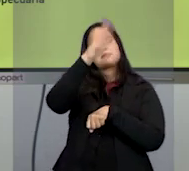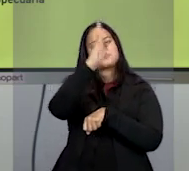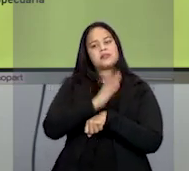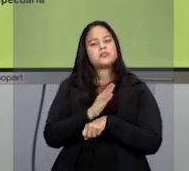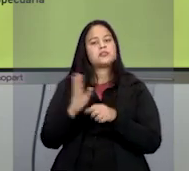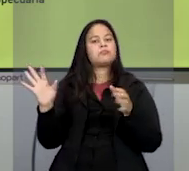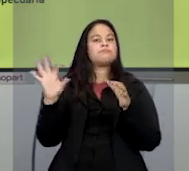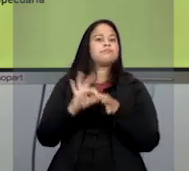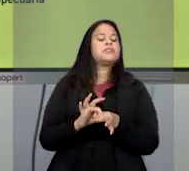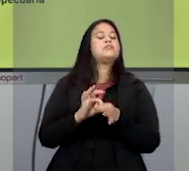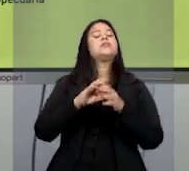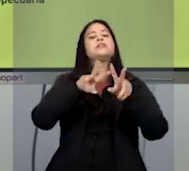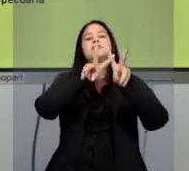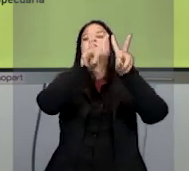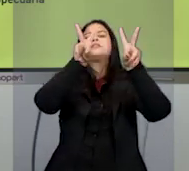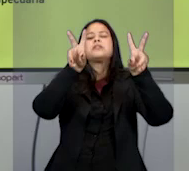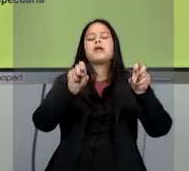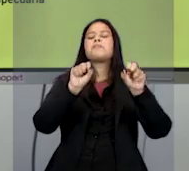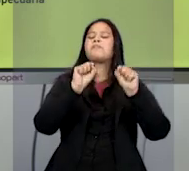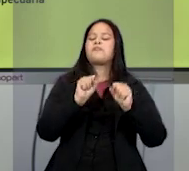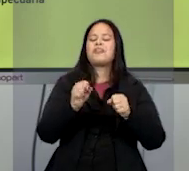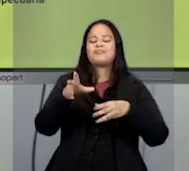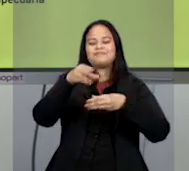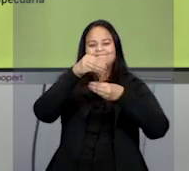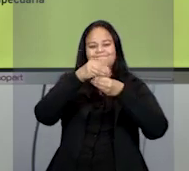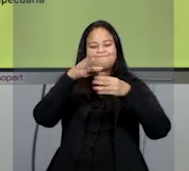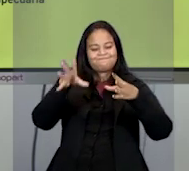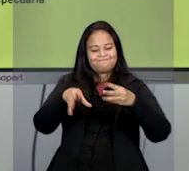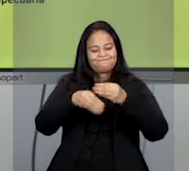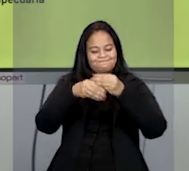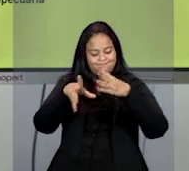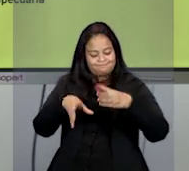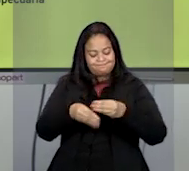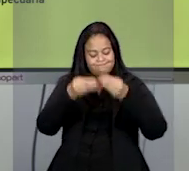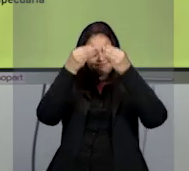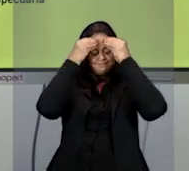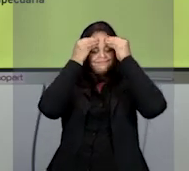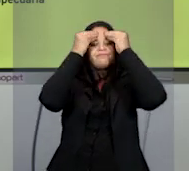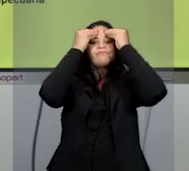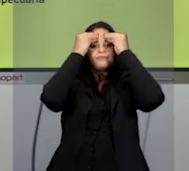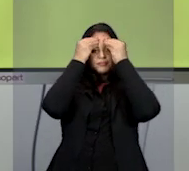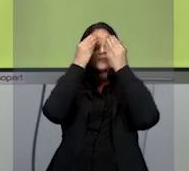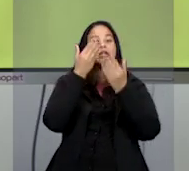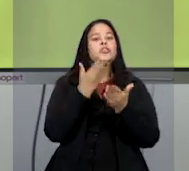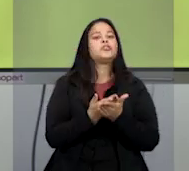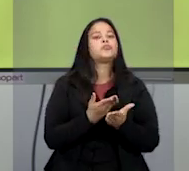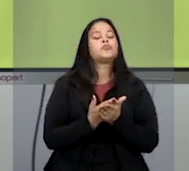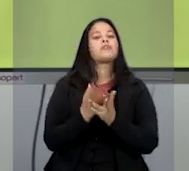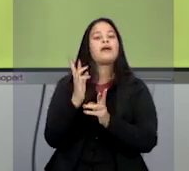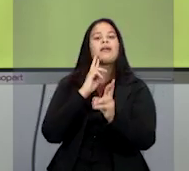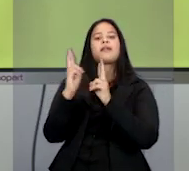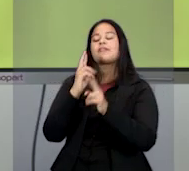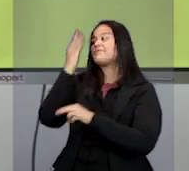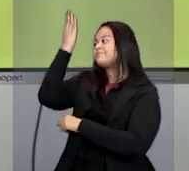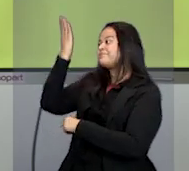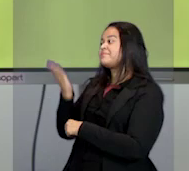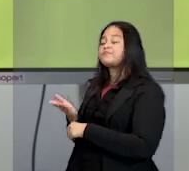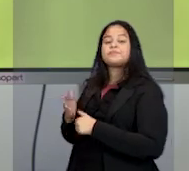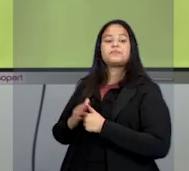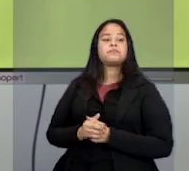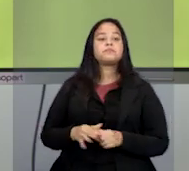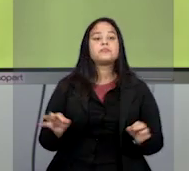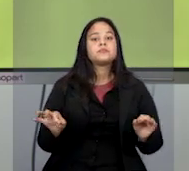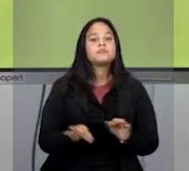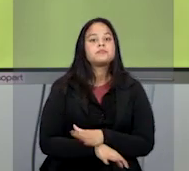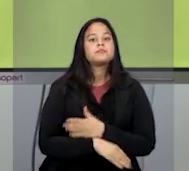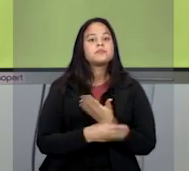são temáticas aí que vocês podem agregar cada vez mais para os seus estudos em relação a isso. Perfeito? E para a gente já